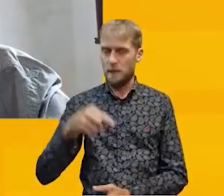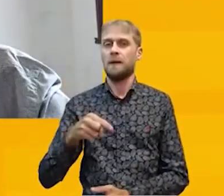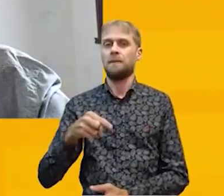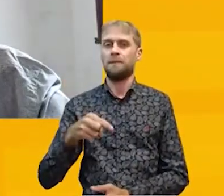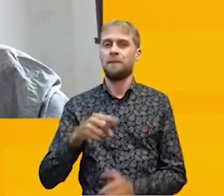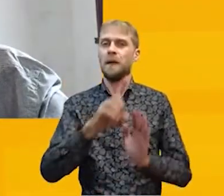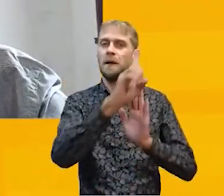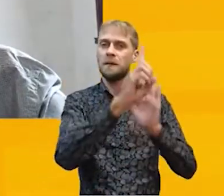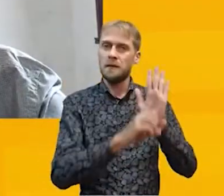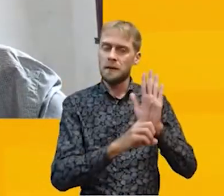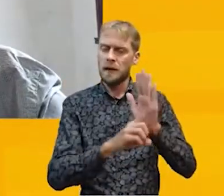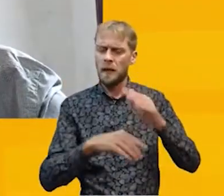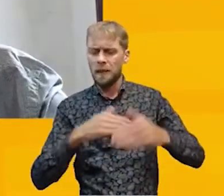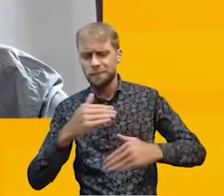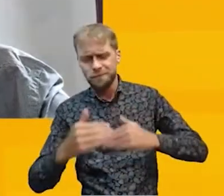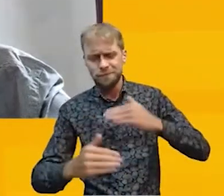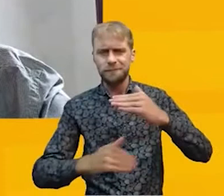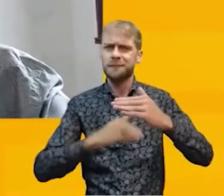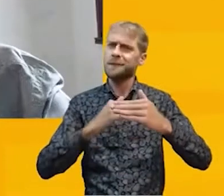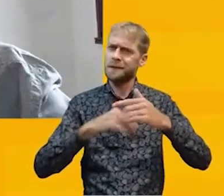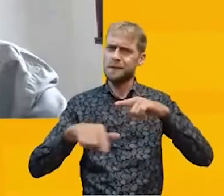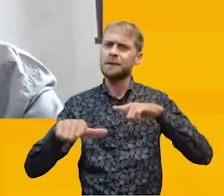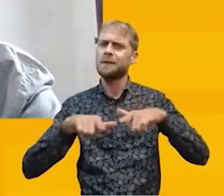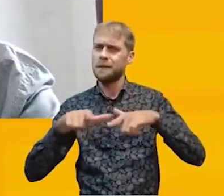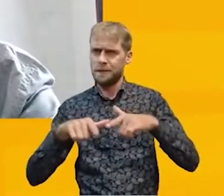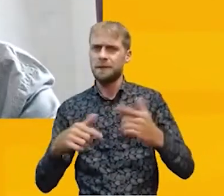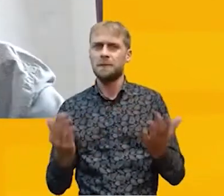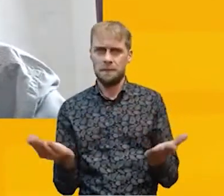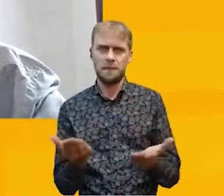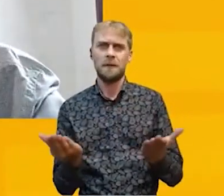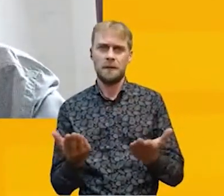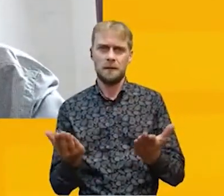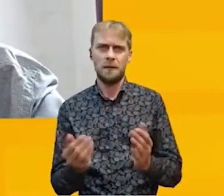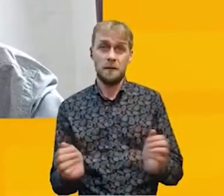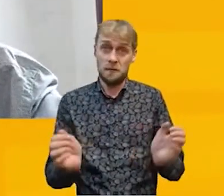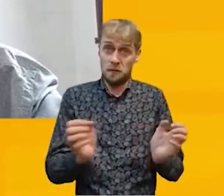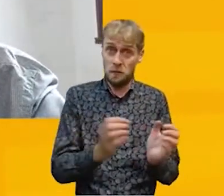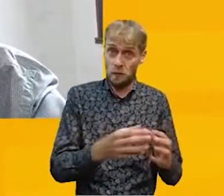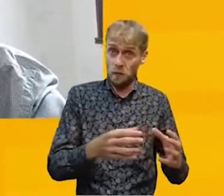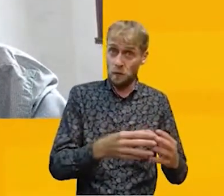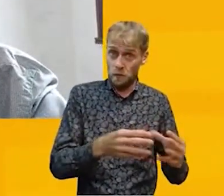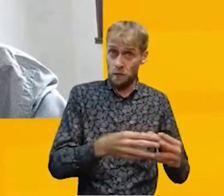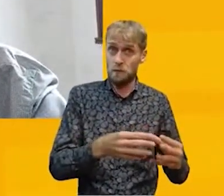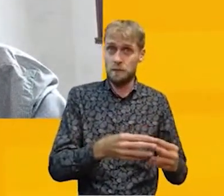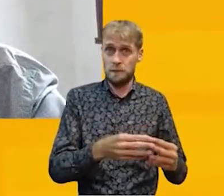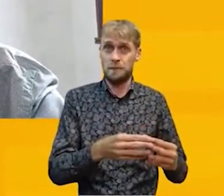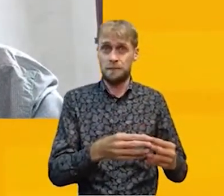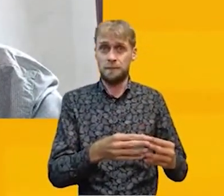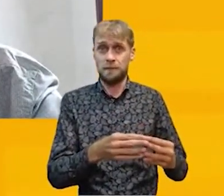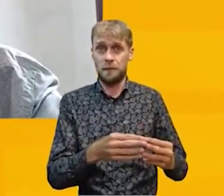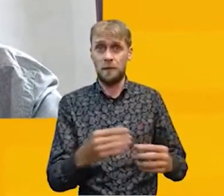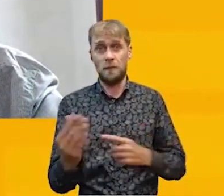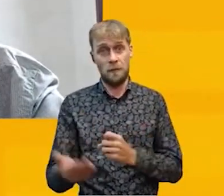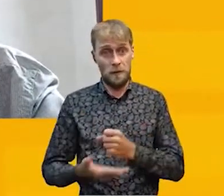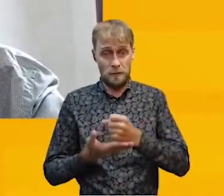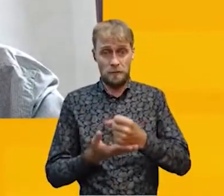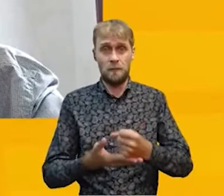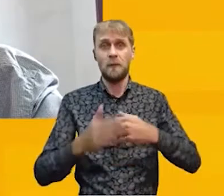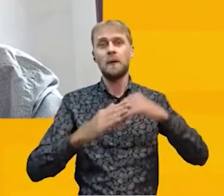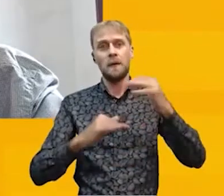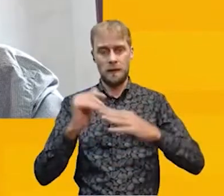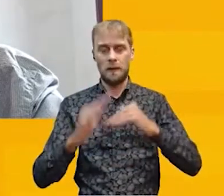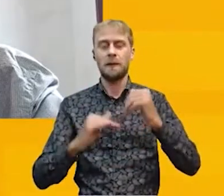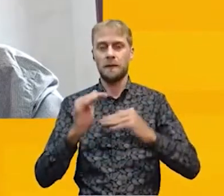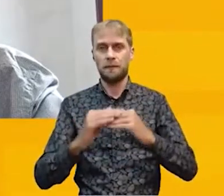processo que nós vamos trabalhar ele agora enquanto grupo, né, que nós criamos com a cooperação técnica, e